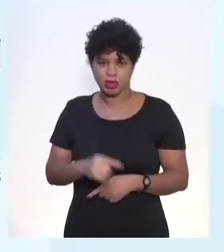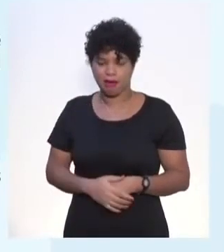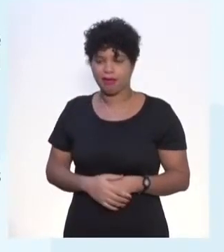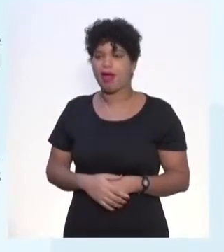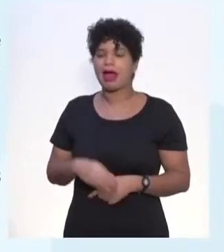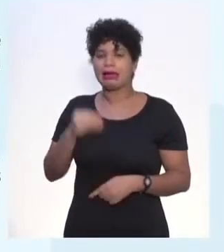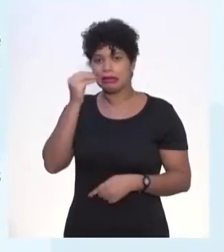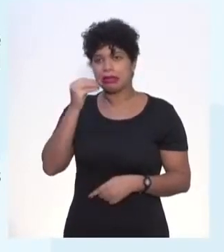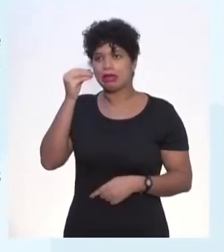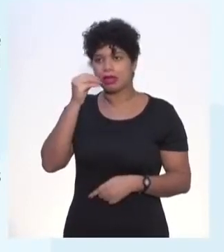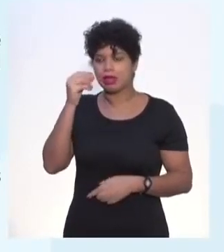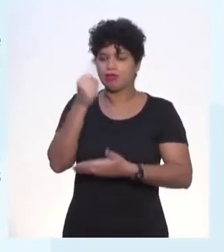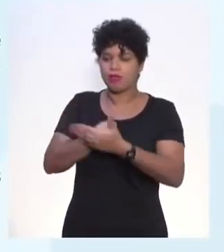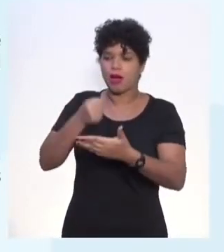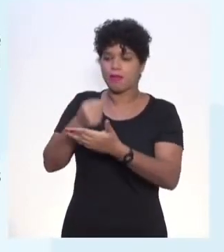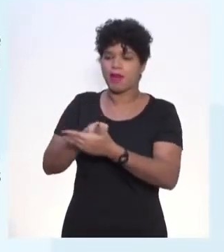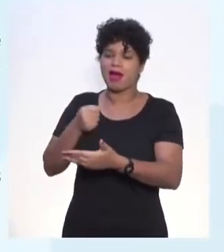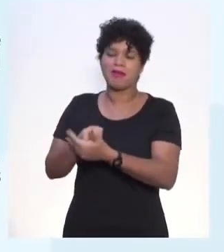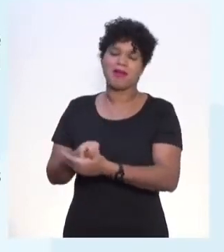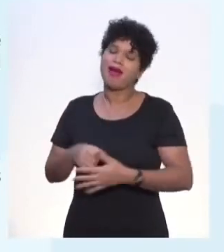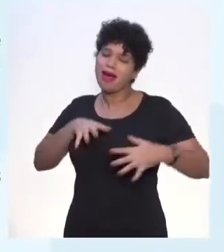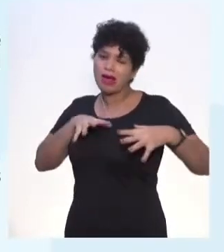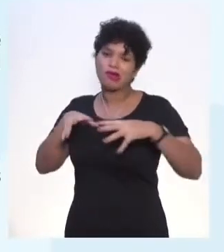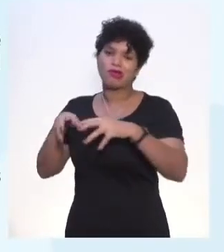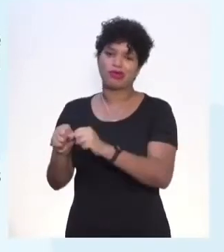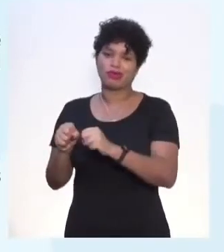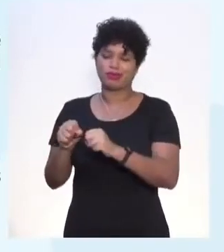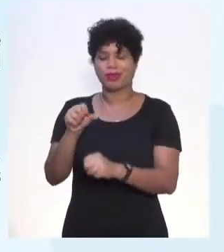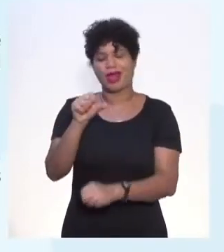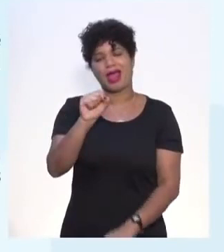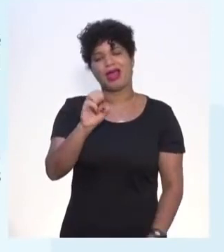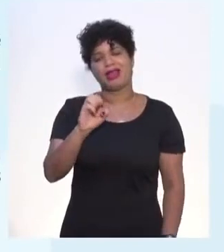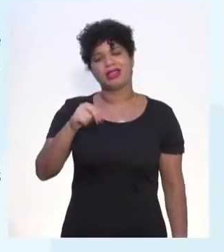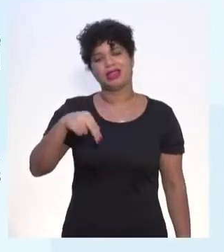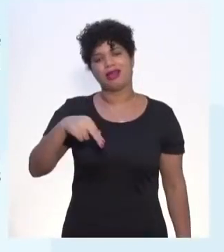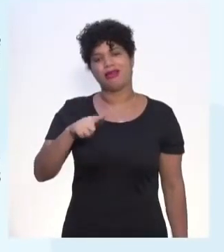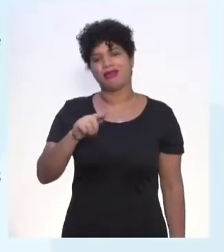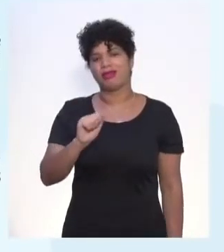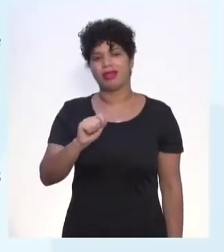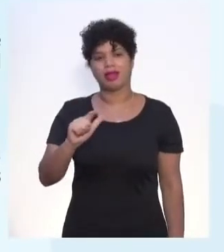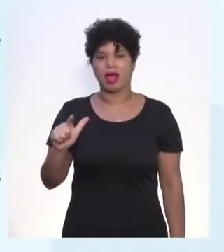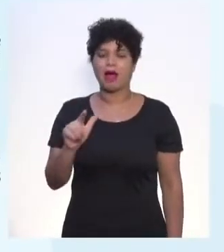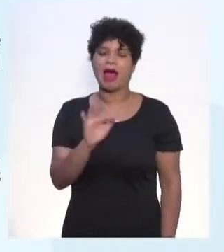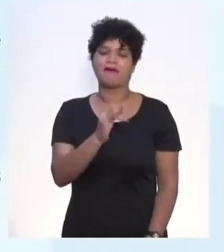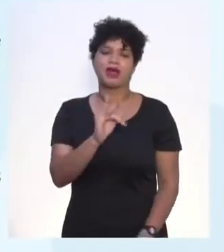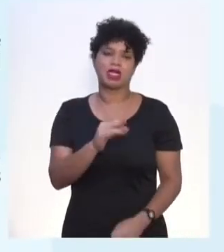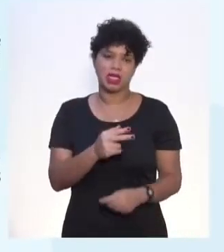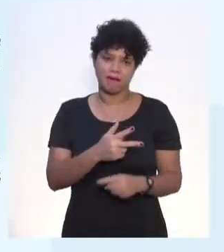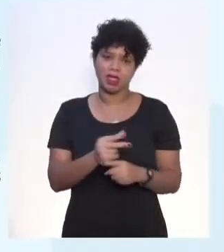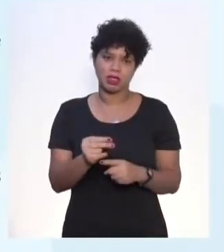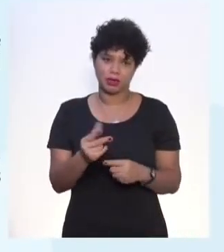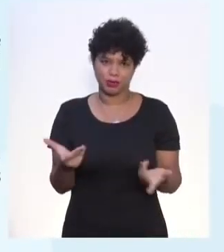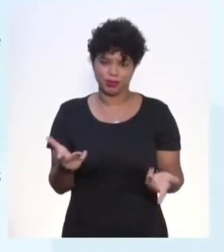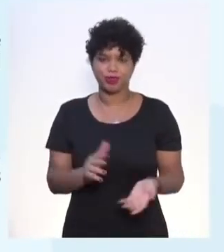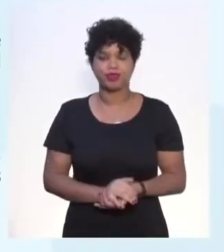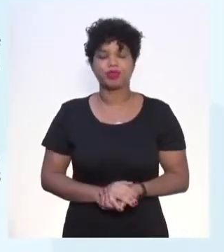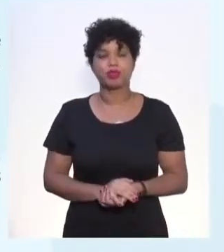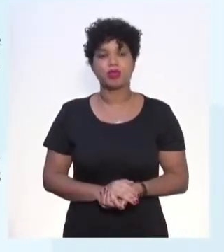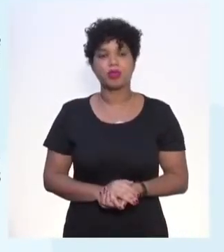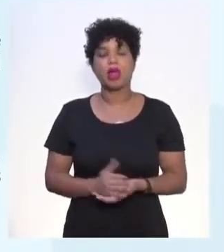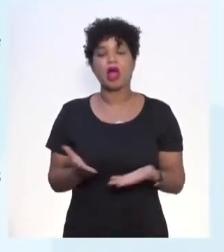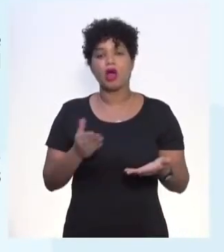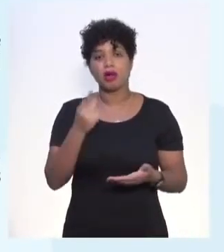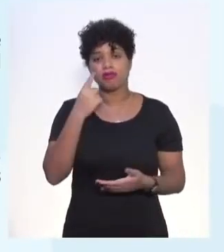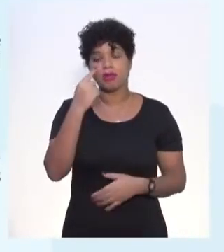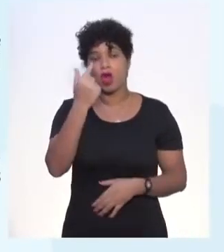e conseguiram concretizar a dominação no Senegal, certo? Vamos ver agora outros